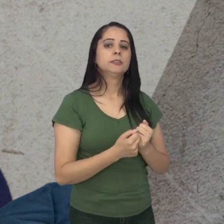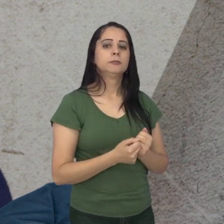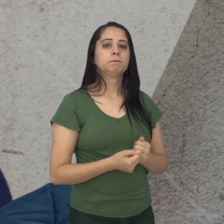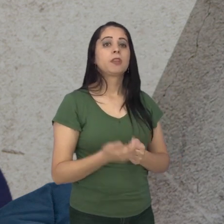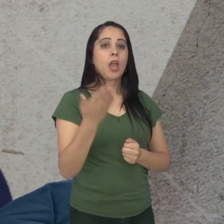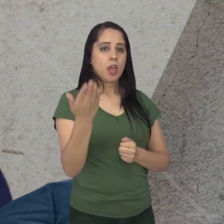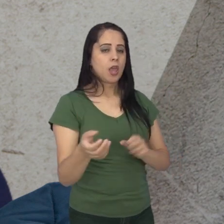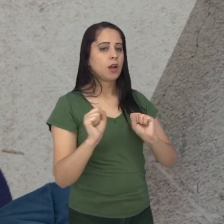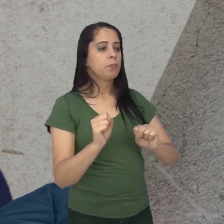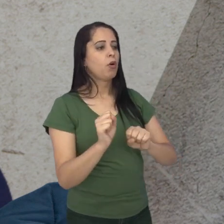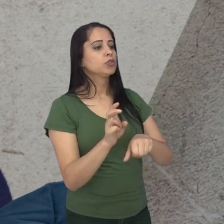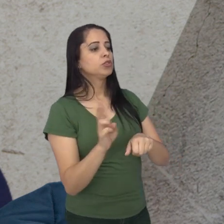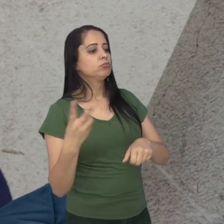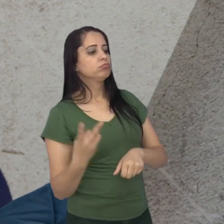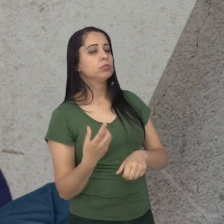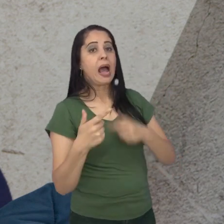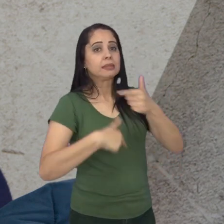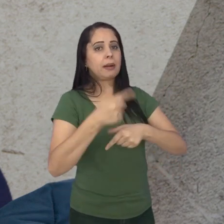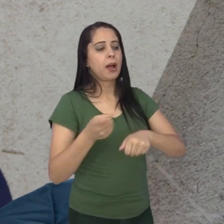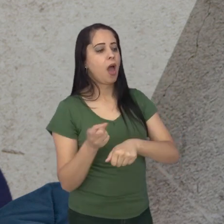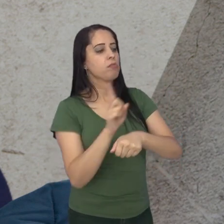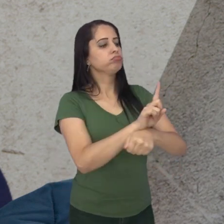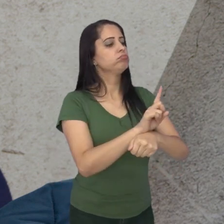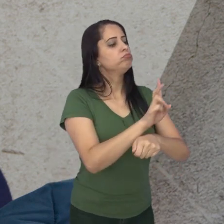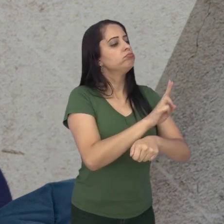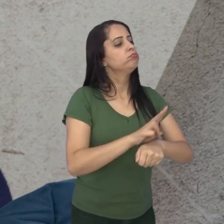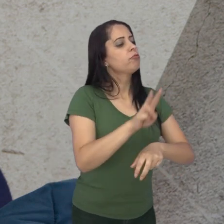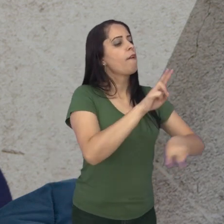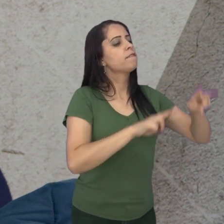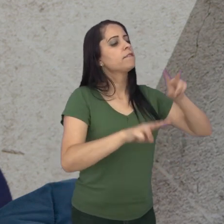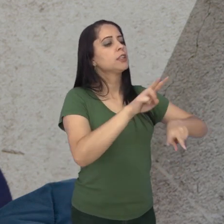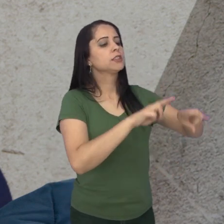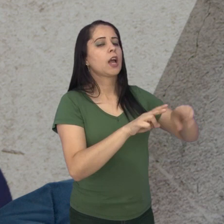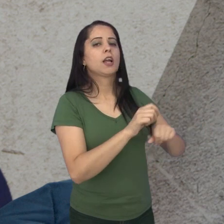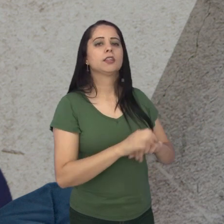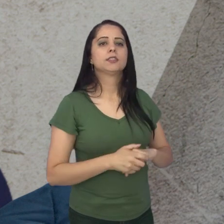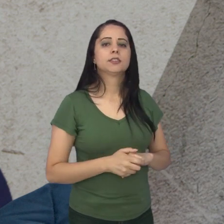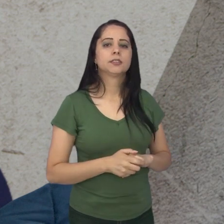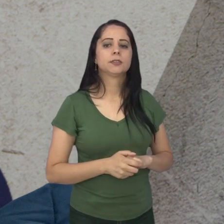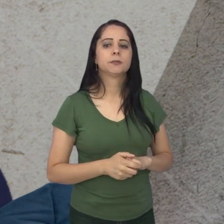desses postos. Né, pode trabalhar